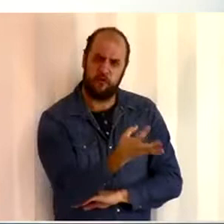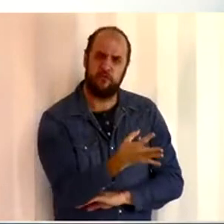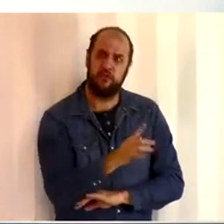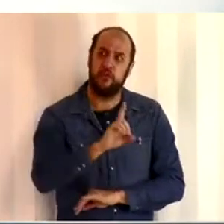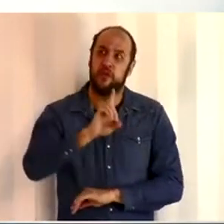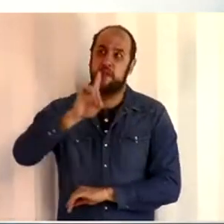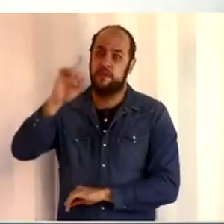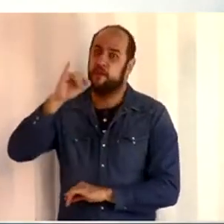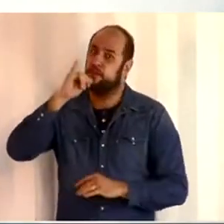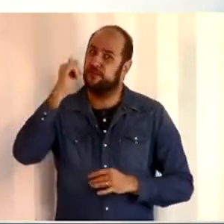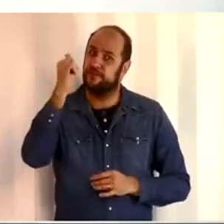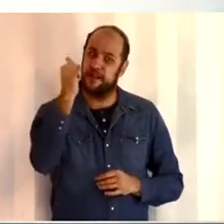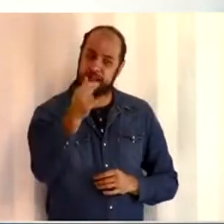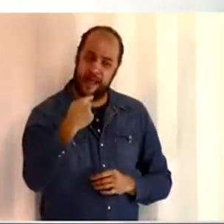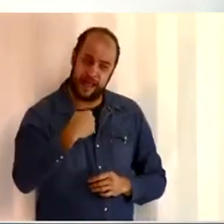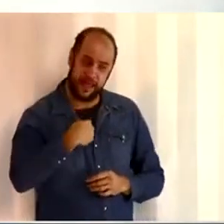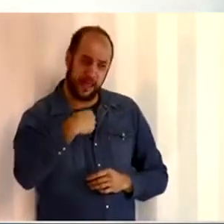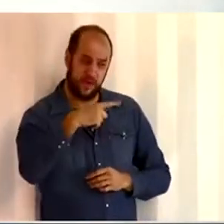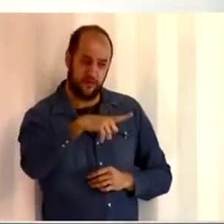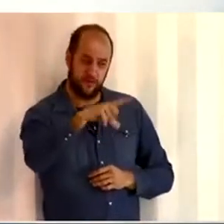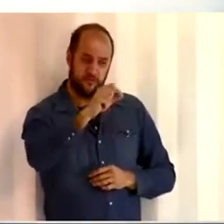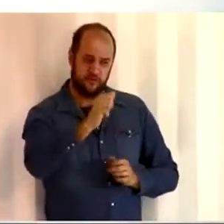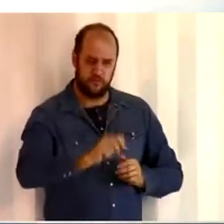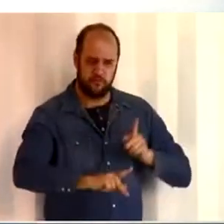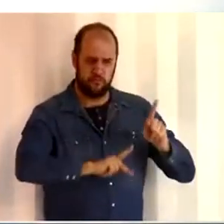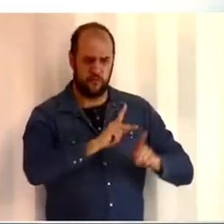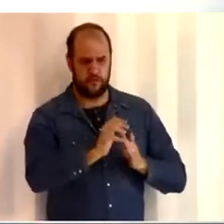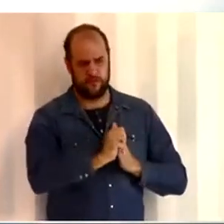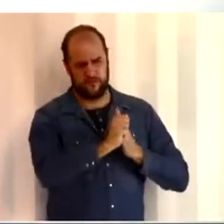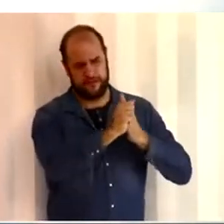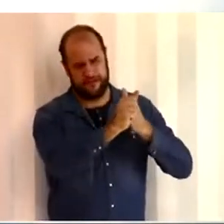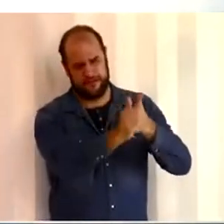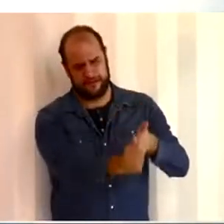sou eu quem vou conduzir o meu povo até a terra prometida.